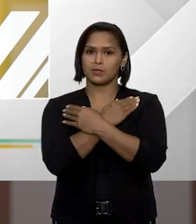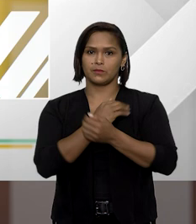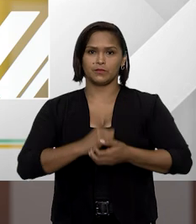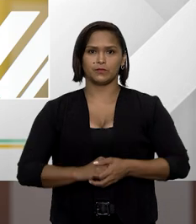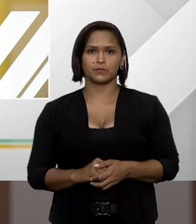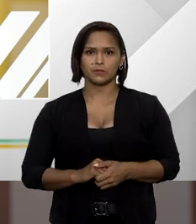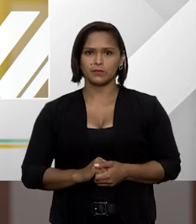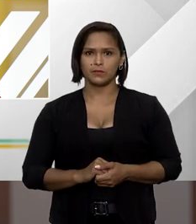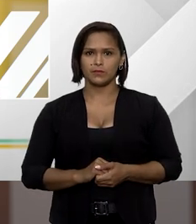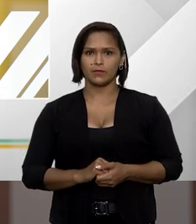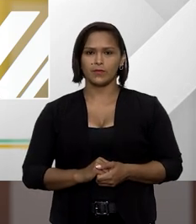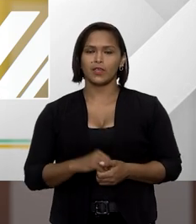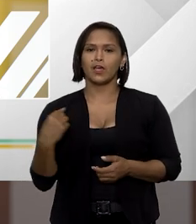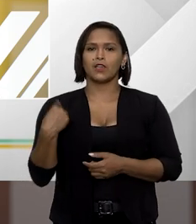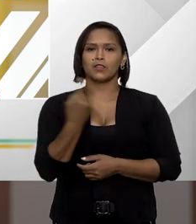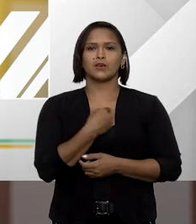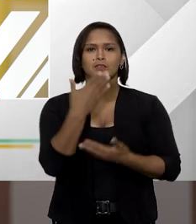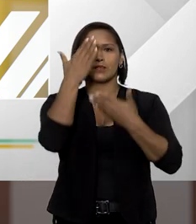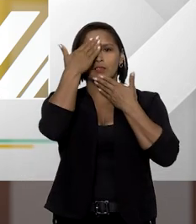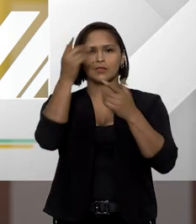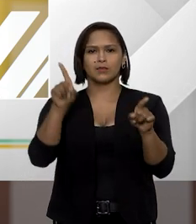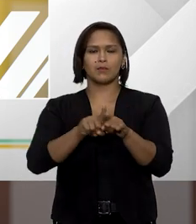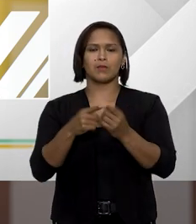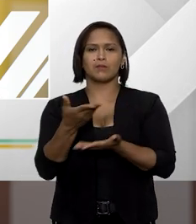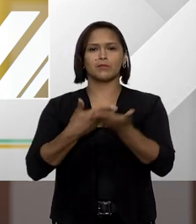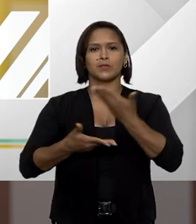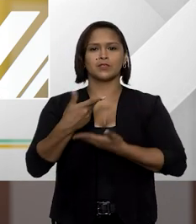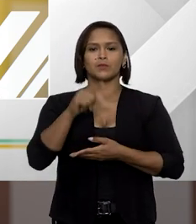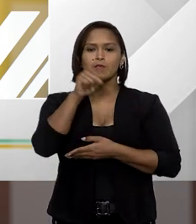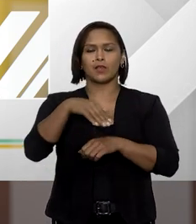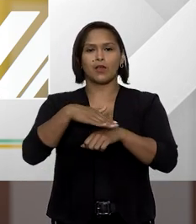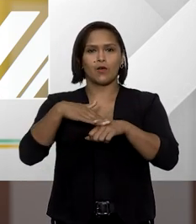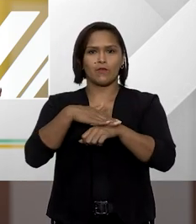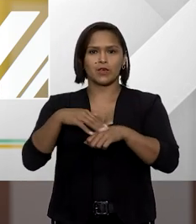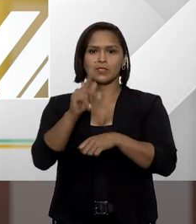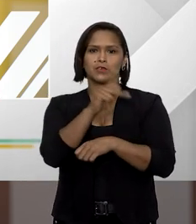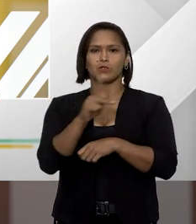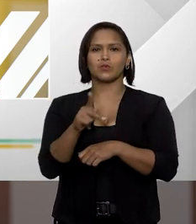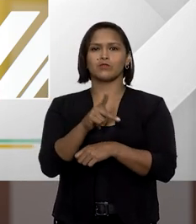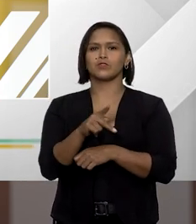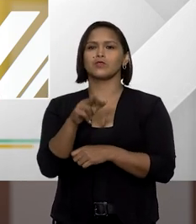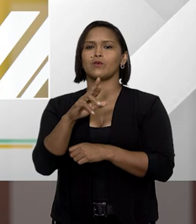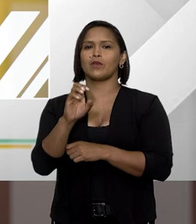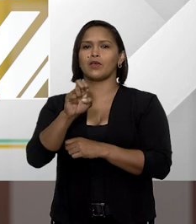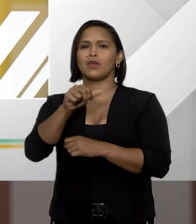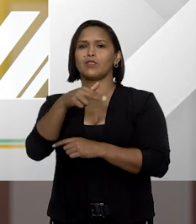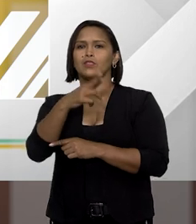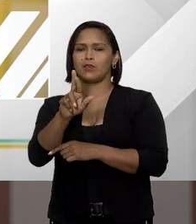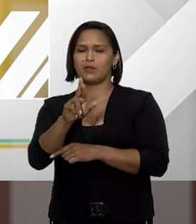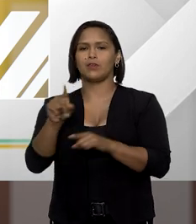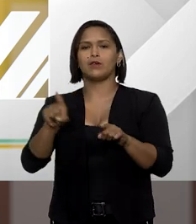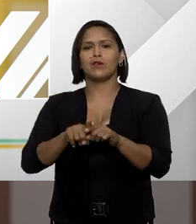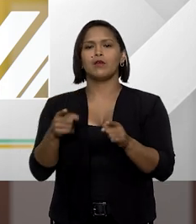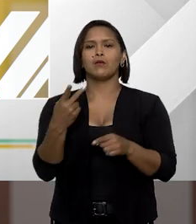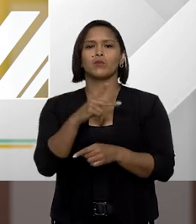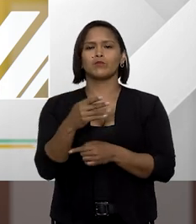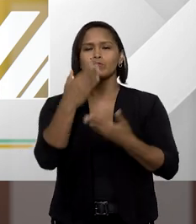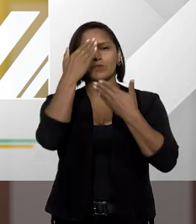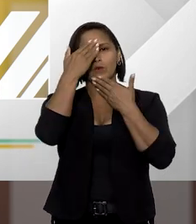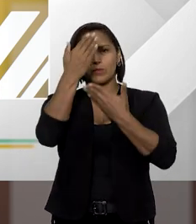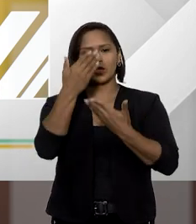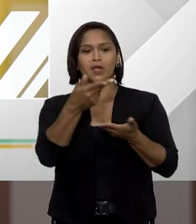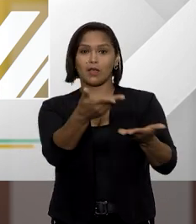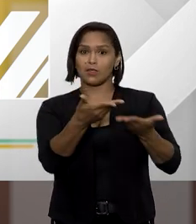abraço. Nós agradecemos também a participação nessa conversa do professor René Souza. Professor, muito